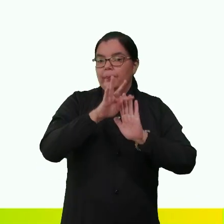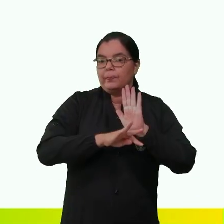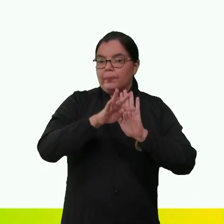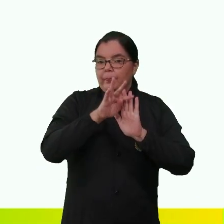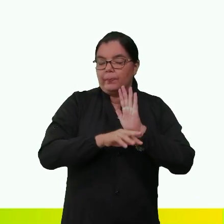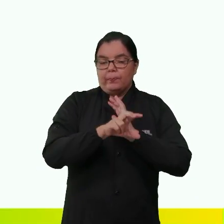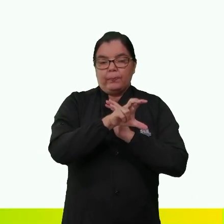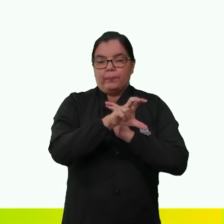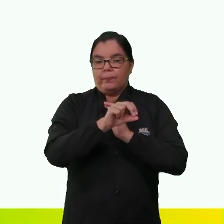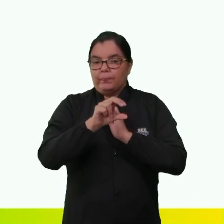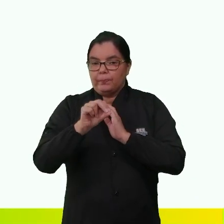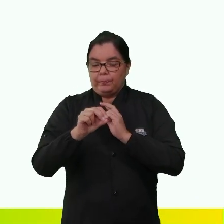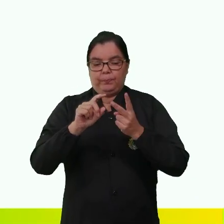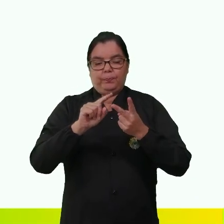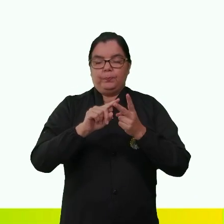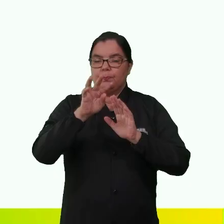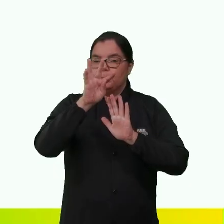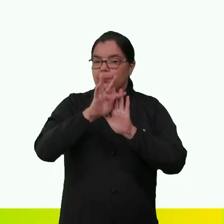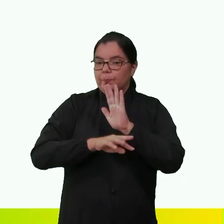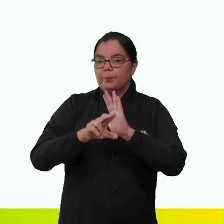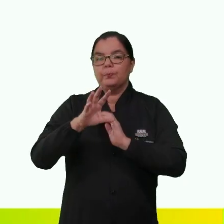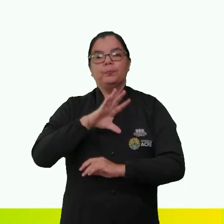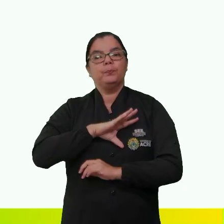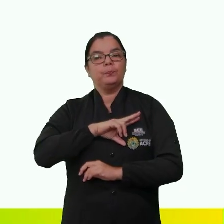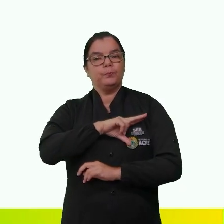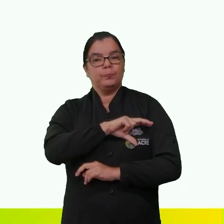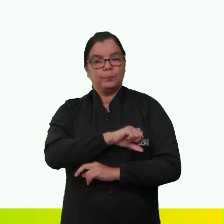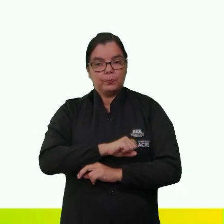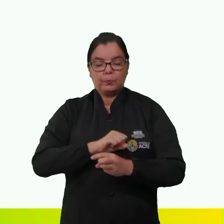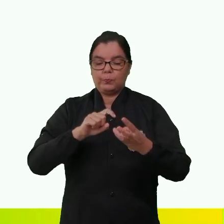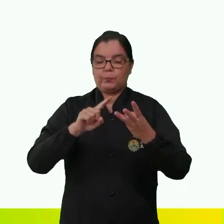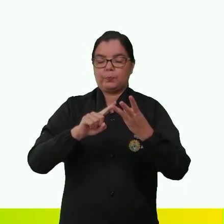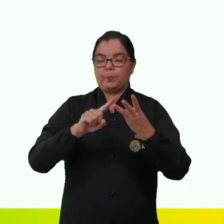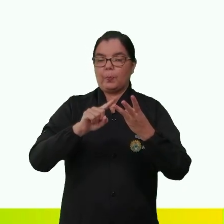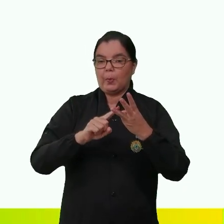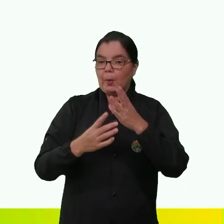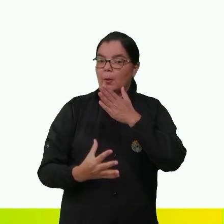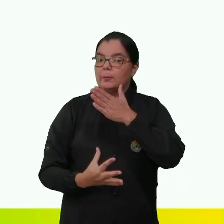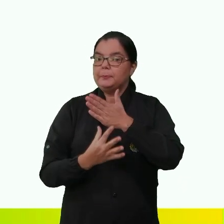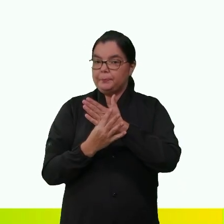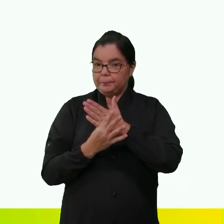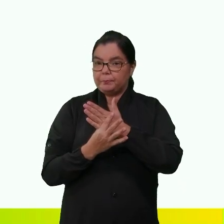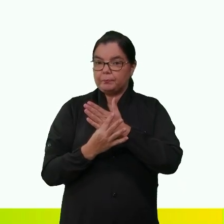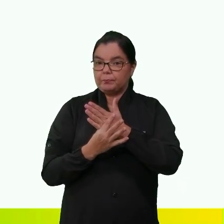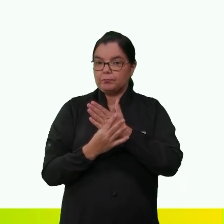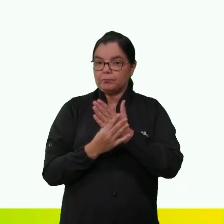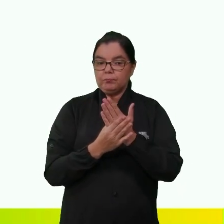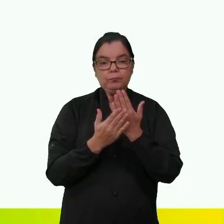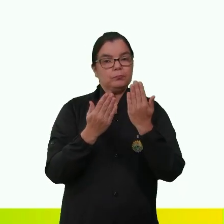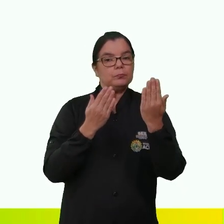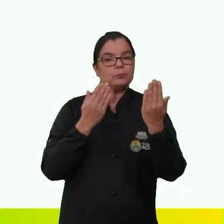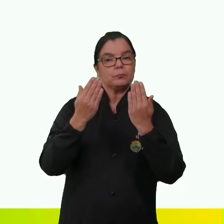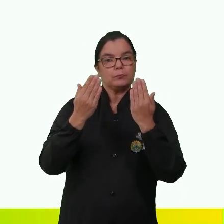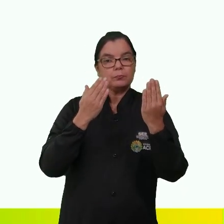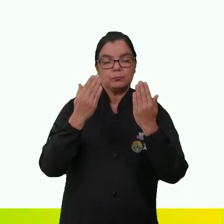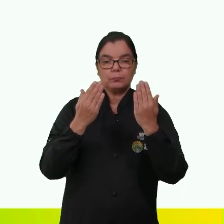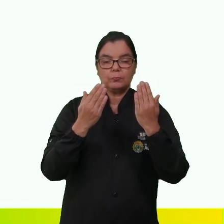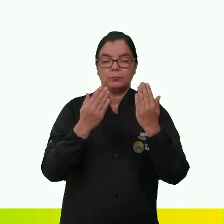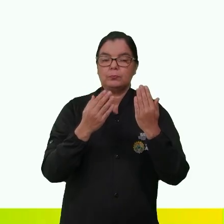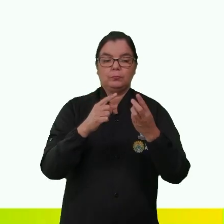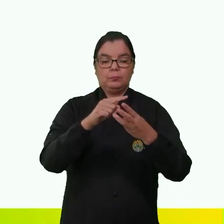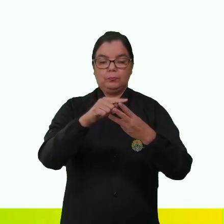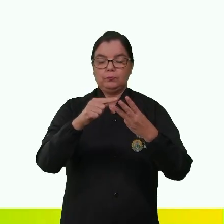do quinhentismo, textos do romantismo, texto do realismo, e eu faço uma comparação entre